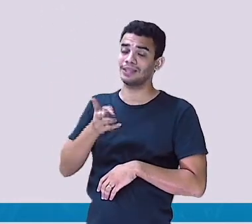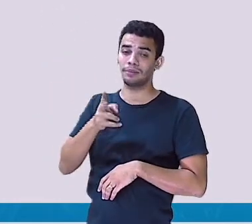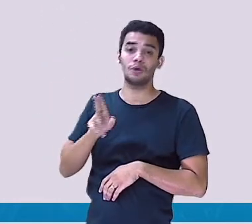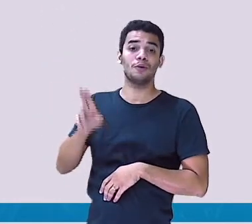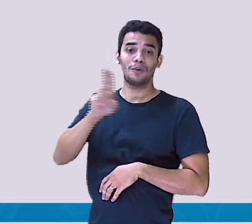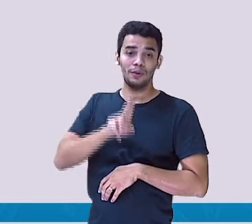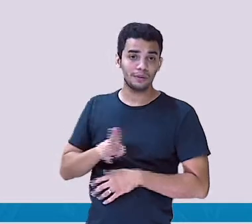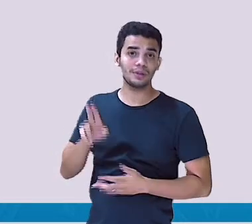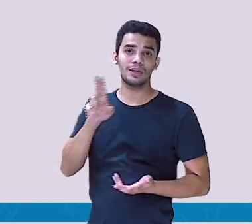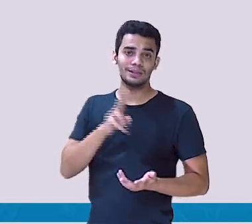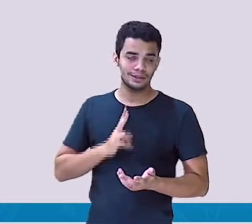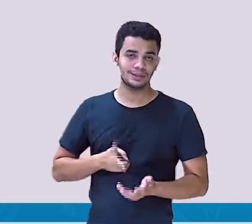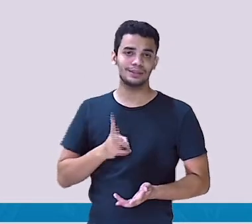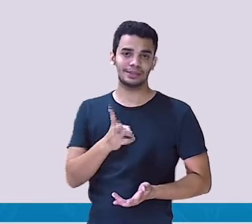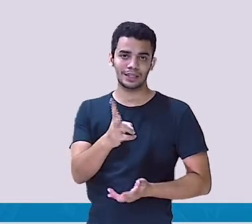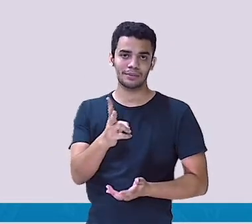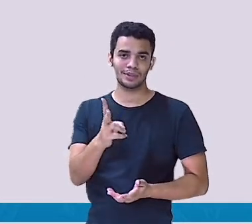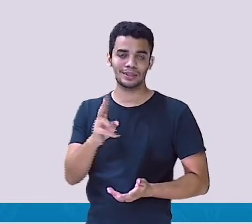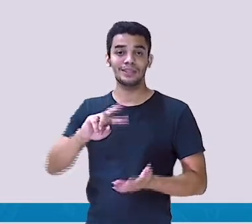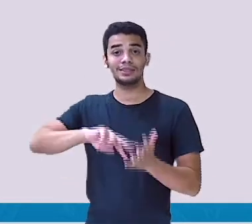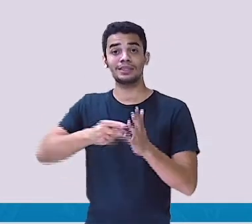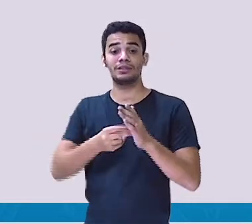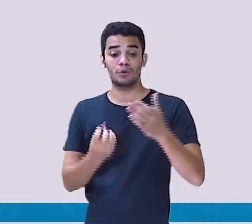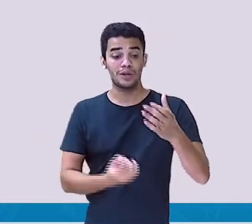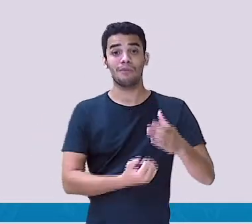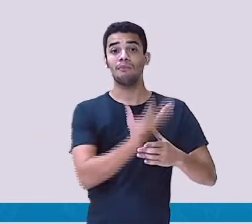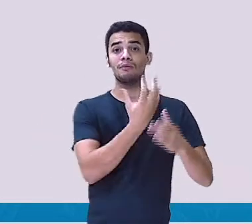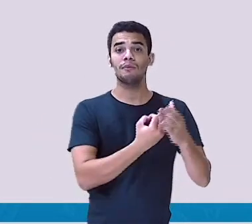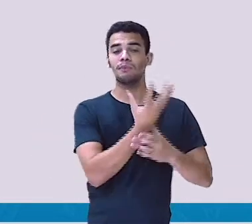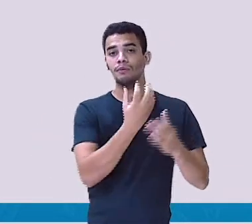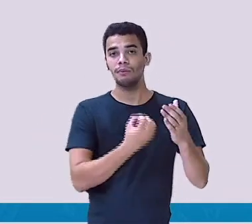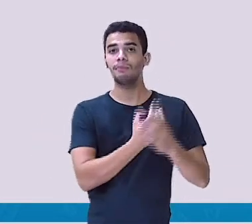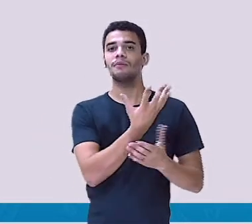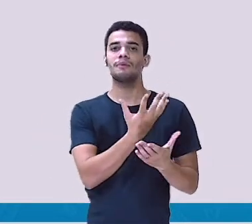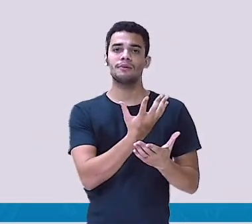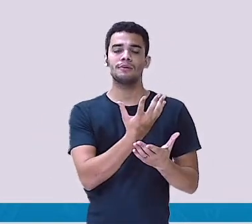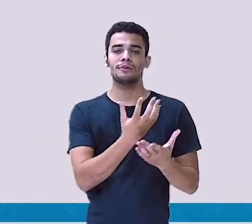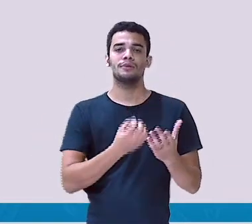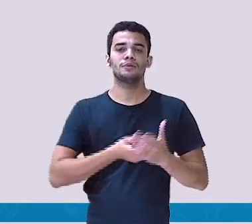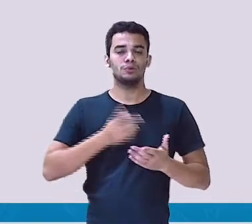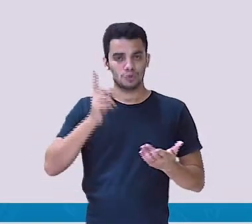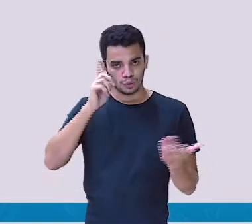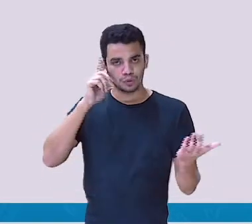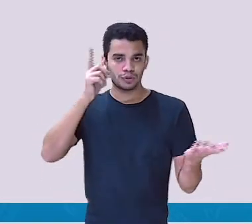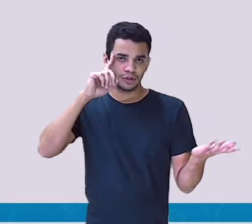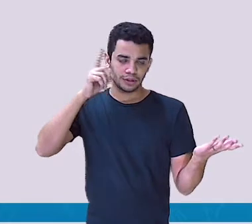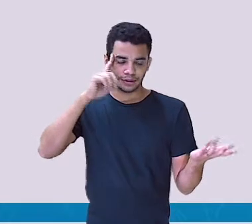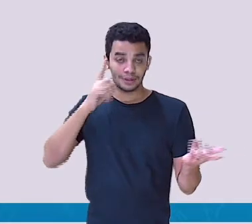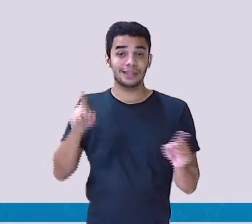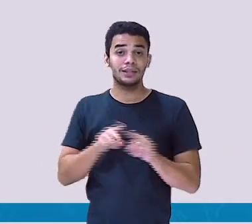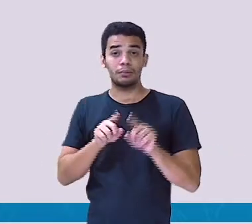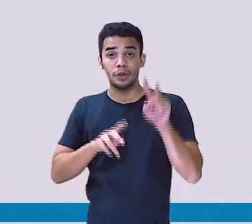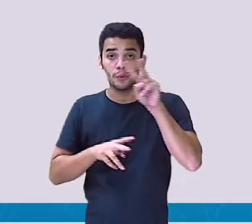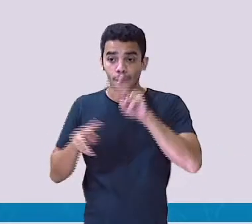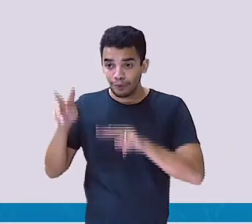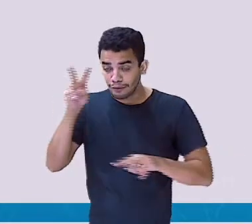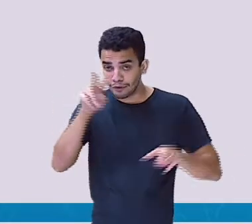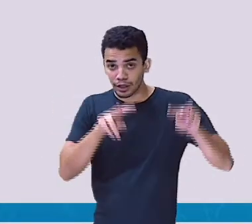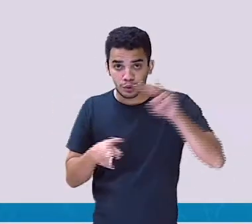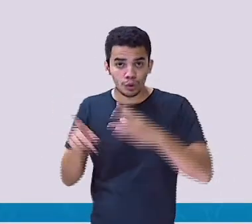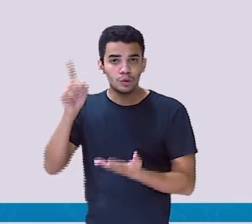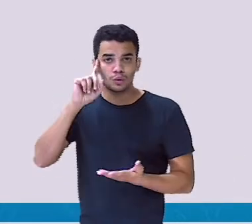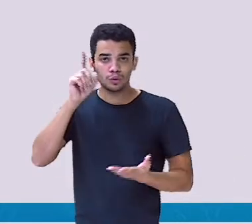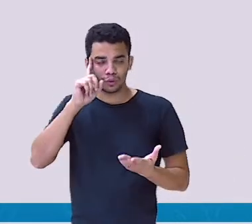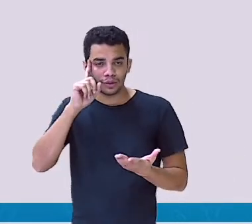como ela é utilizada, os vegetais e o próprio vento. O vento é da natureza, ele é um recurso natural, então ele também